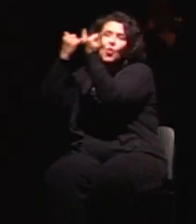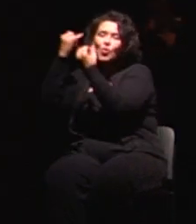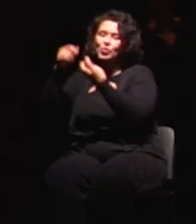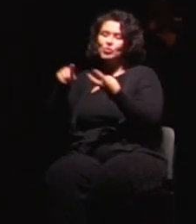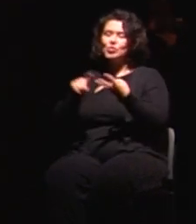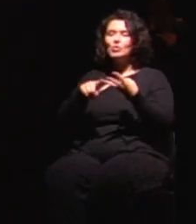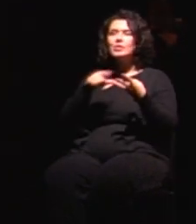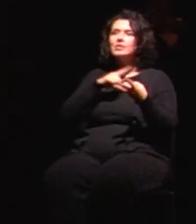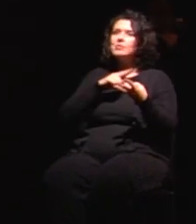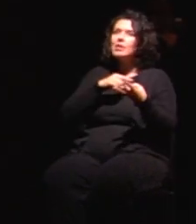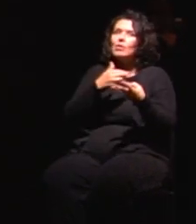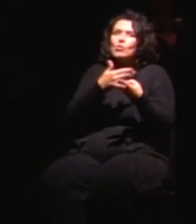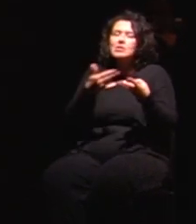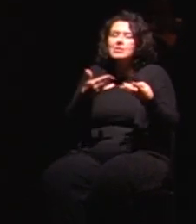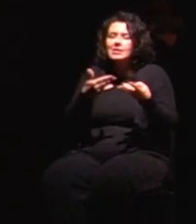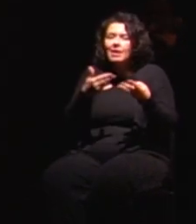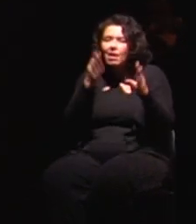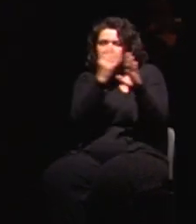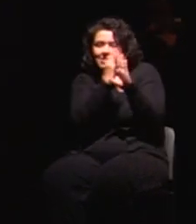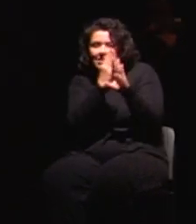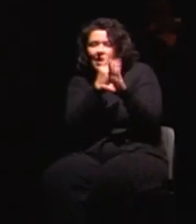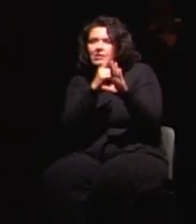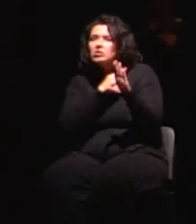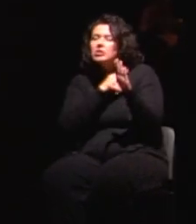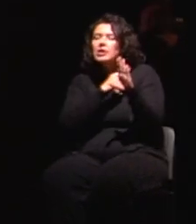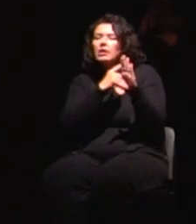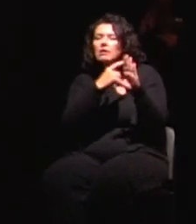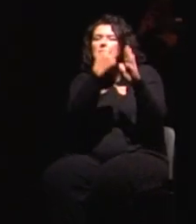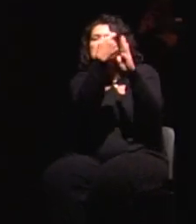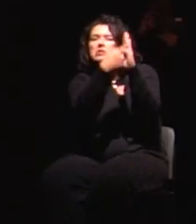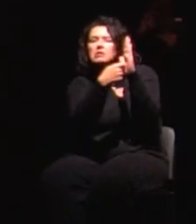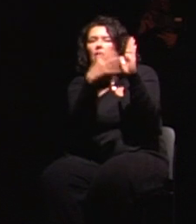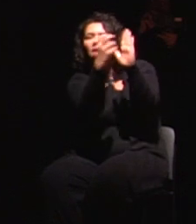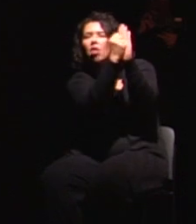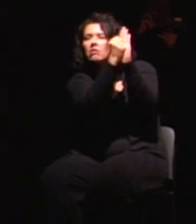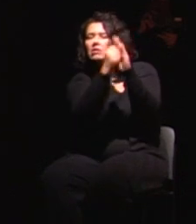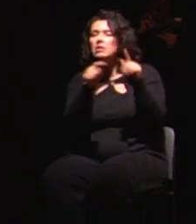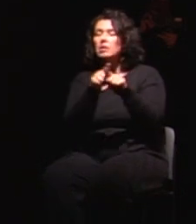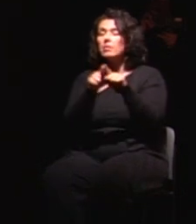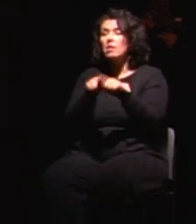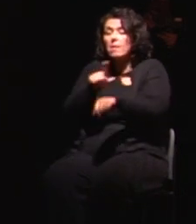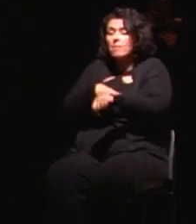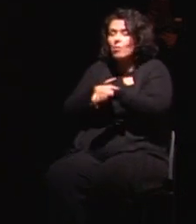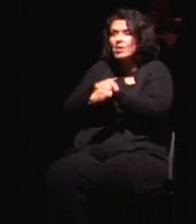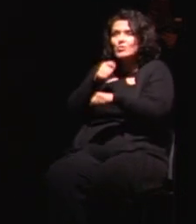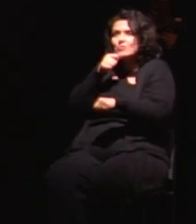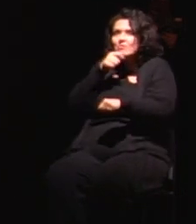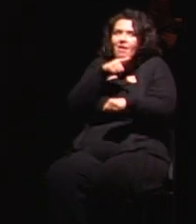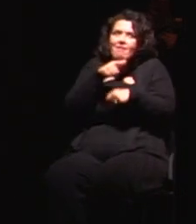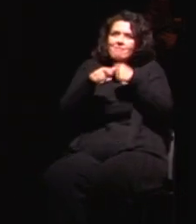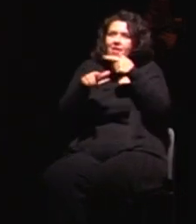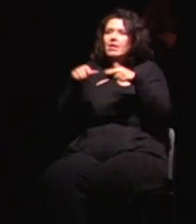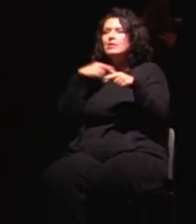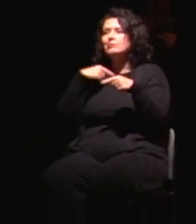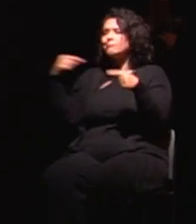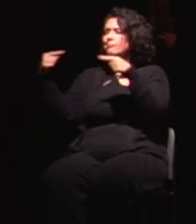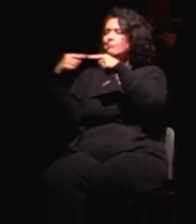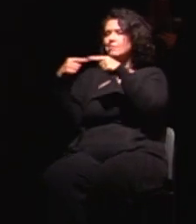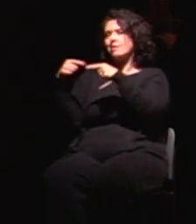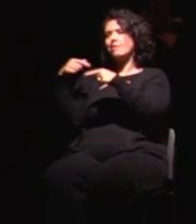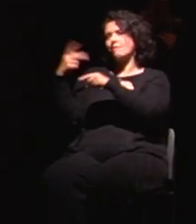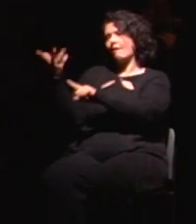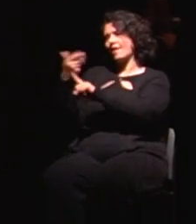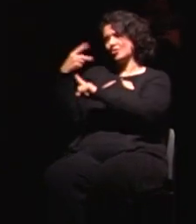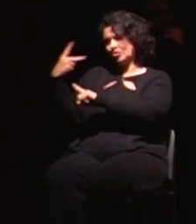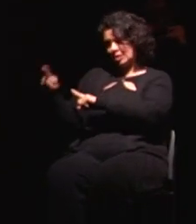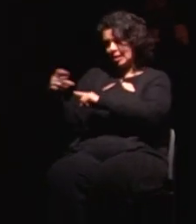as escritas que ela está sempre procurando na cidade, momentos insólitos, engraçados, e o humor está muito presente também nesse trabalho. Então,